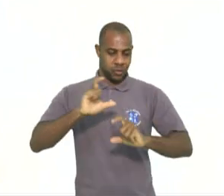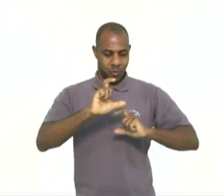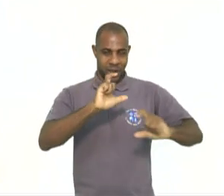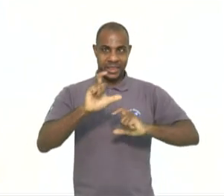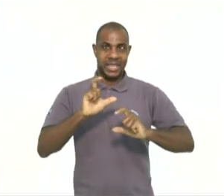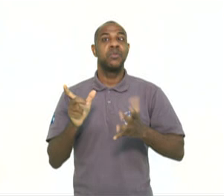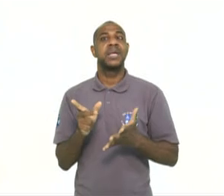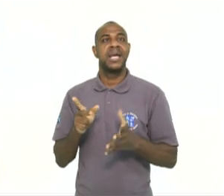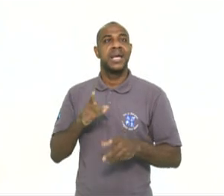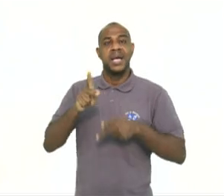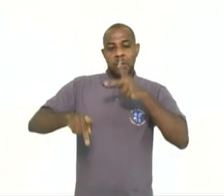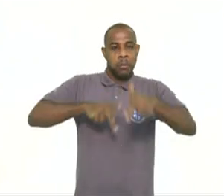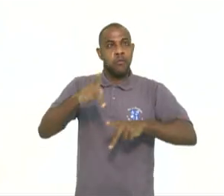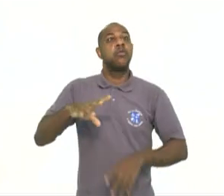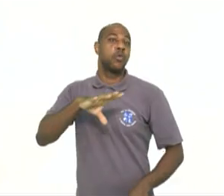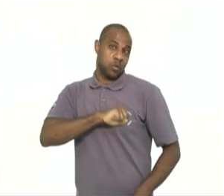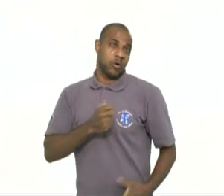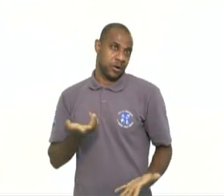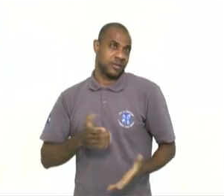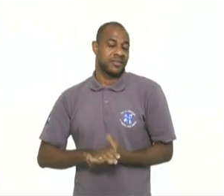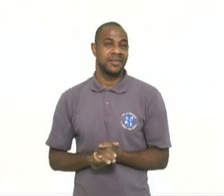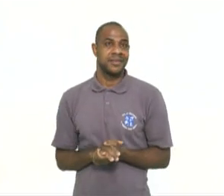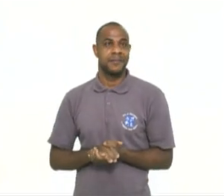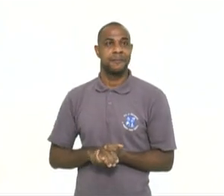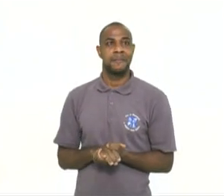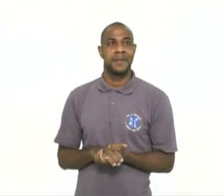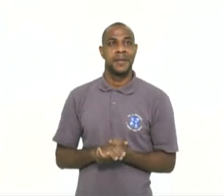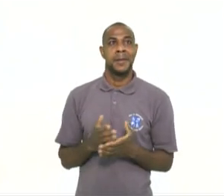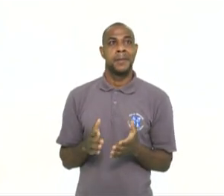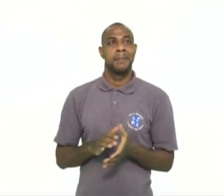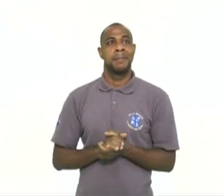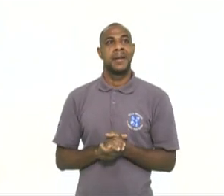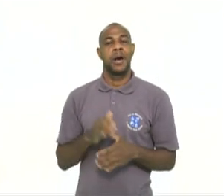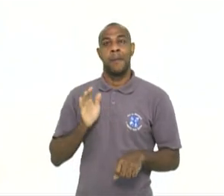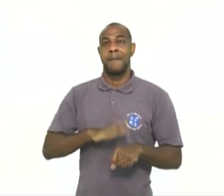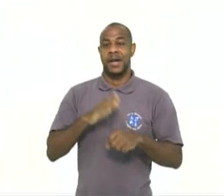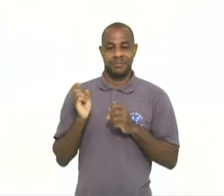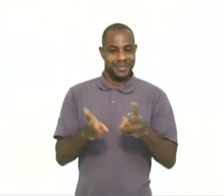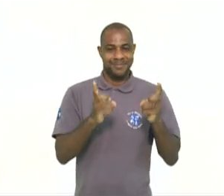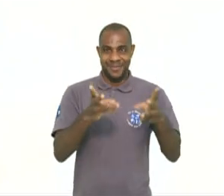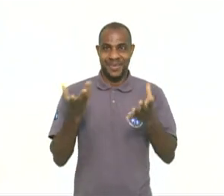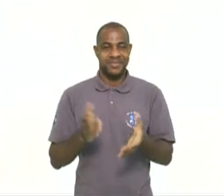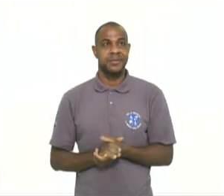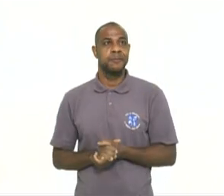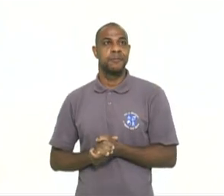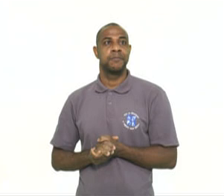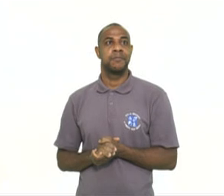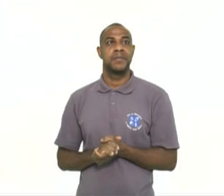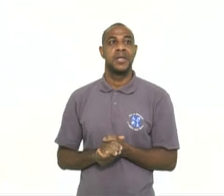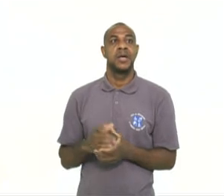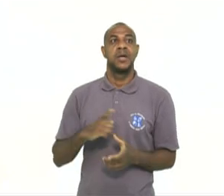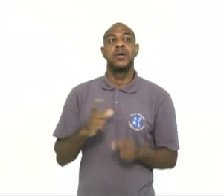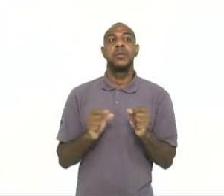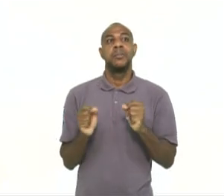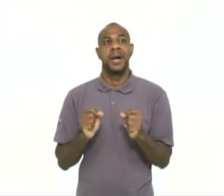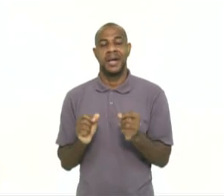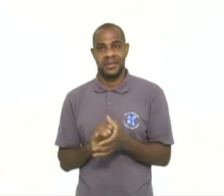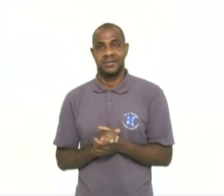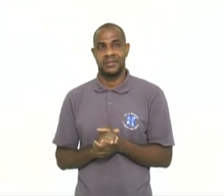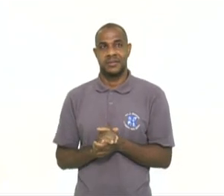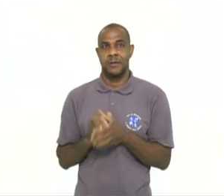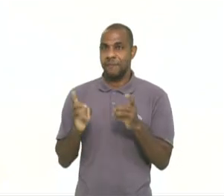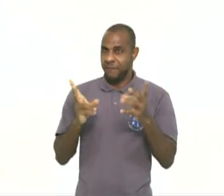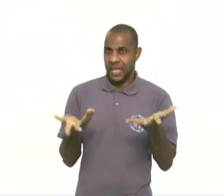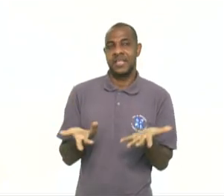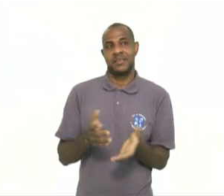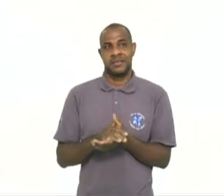popular né digamos assim dentro do de todos os modismos de quadrinho né é o mais é o que tá mais em voga